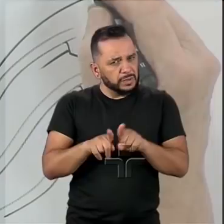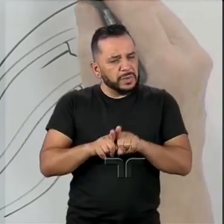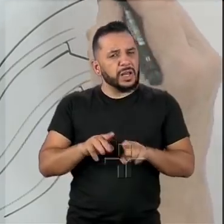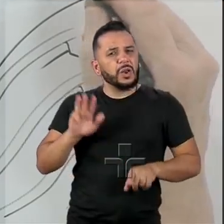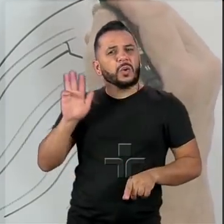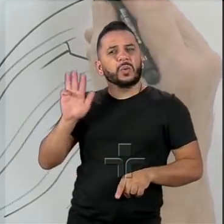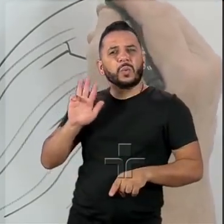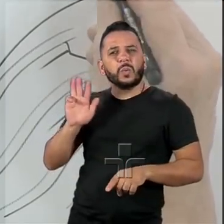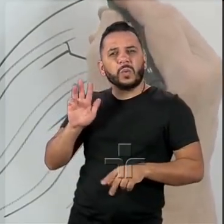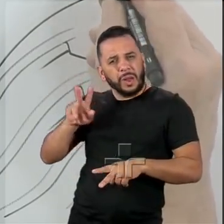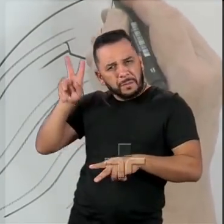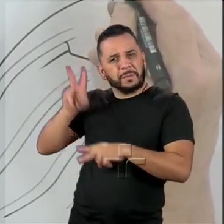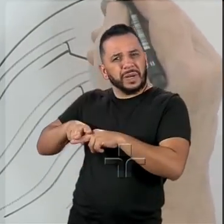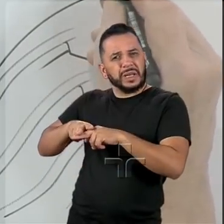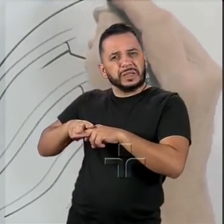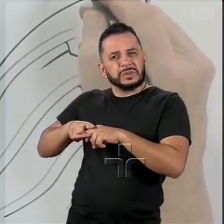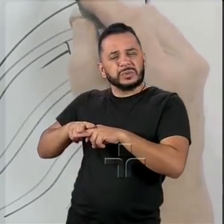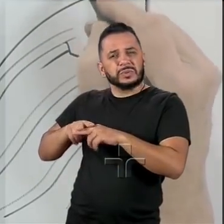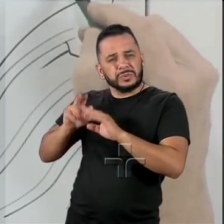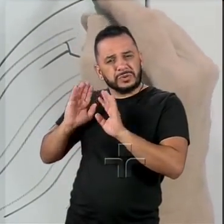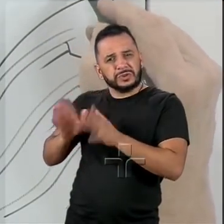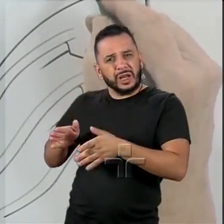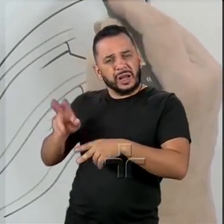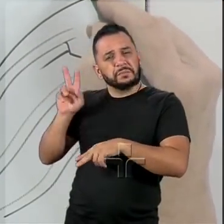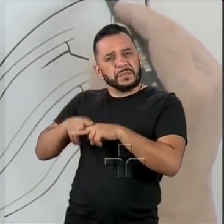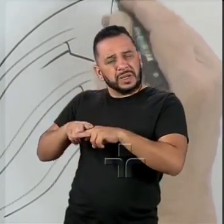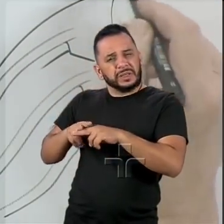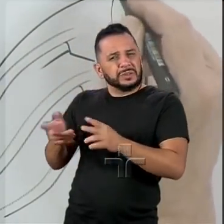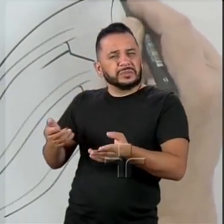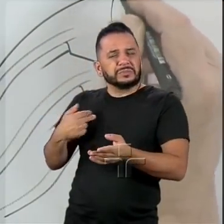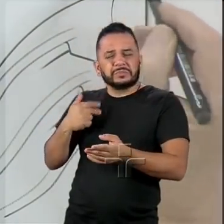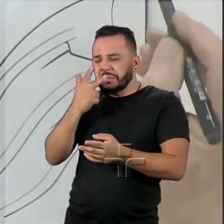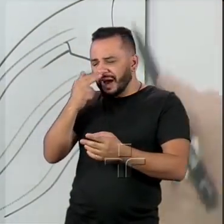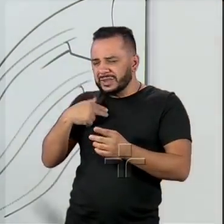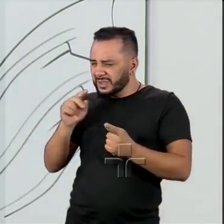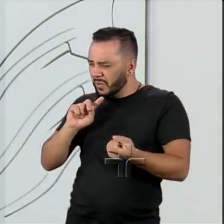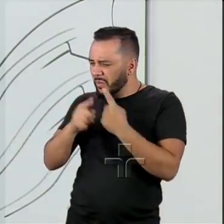adotadas condutas absolutamente contraditórias.